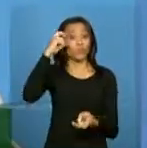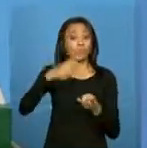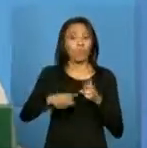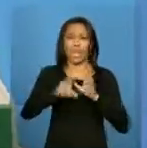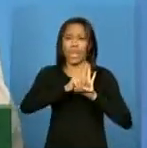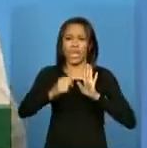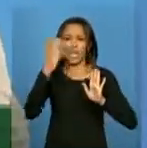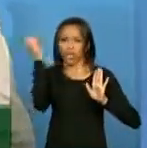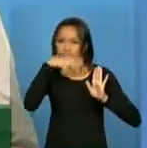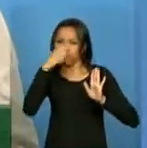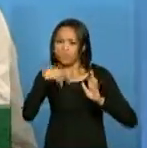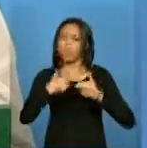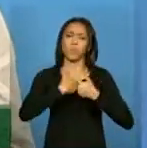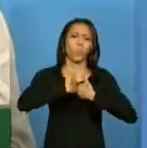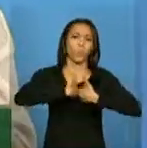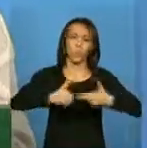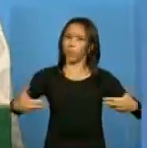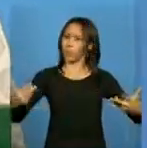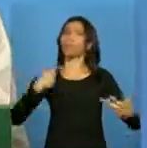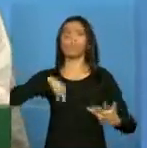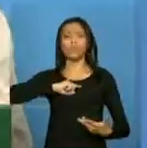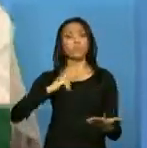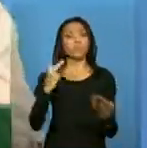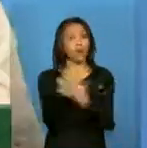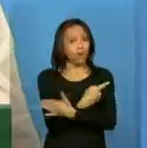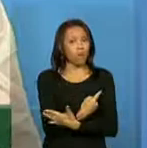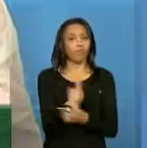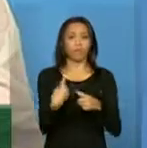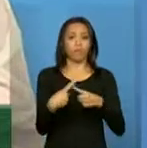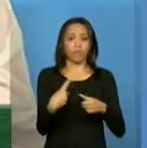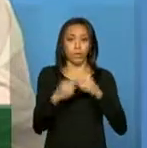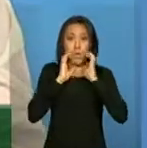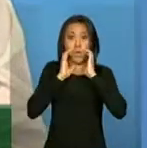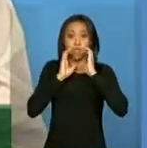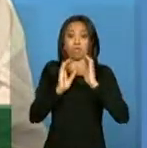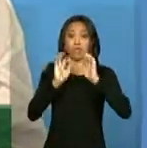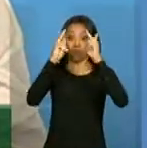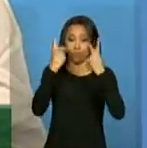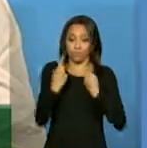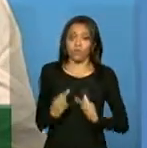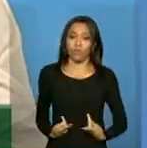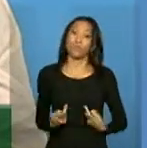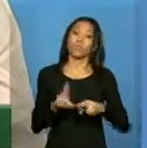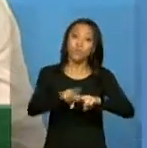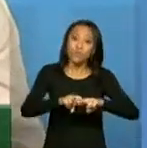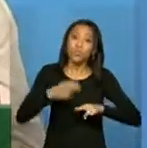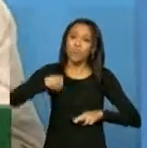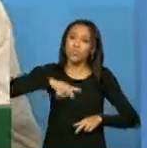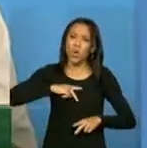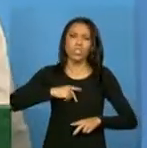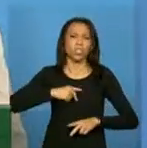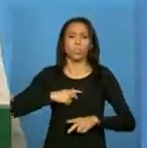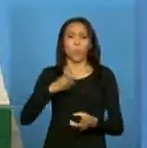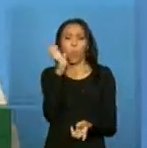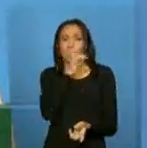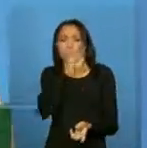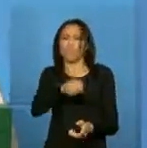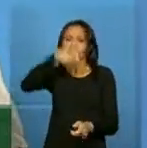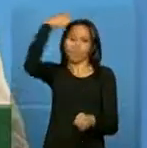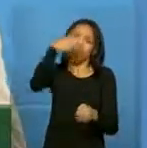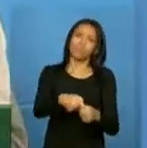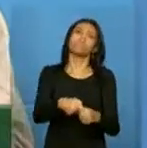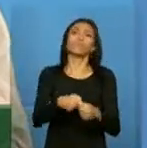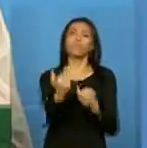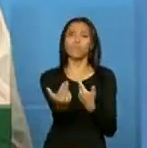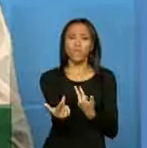leis, as nossas constituições. Nós estaremos falhando com a dignidade humana. Por isso que nós precisamos de tolerância zero, como disse o